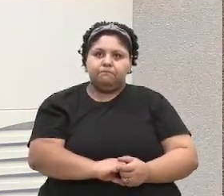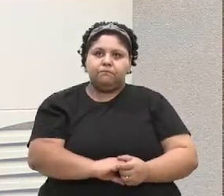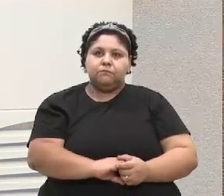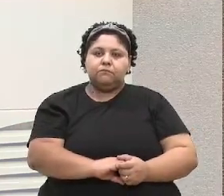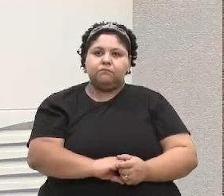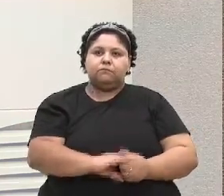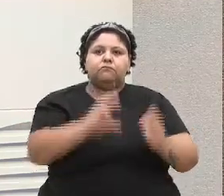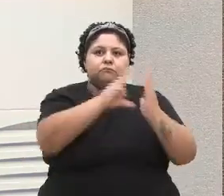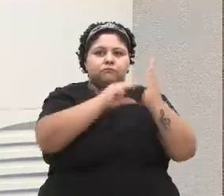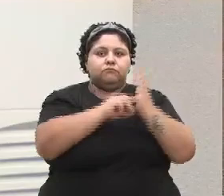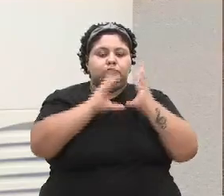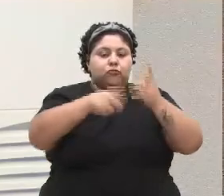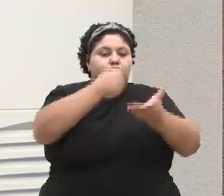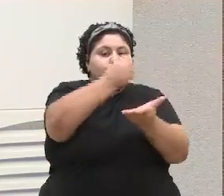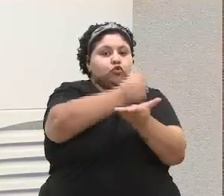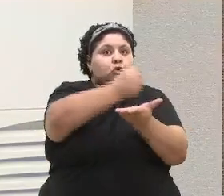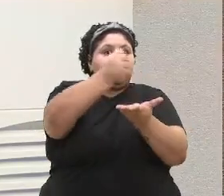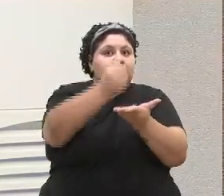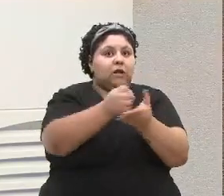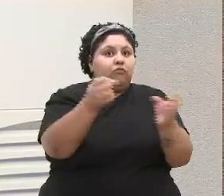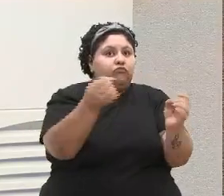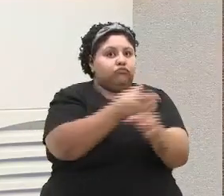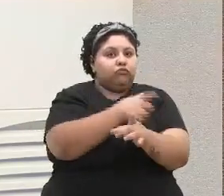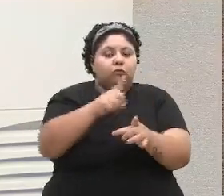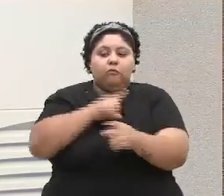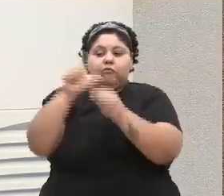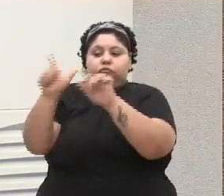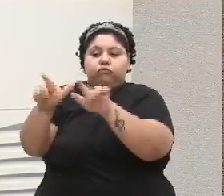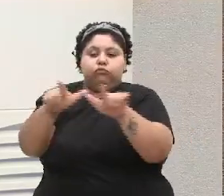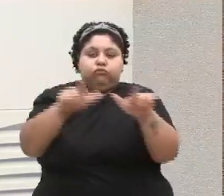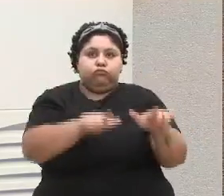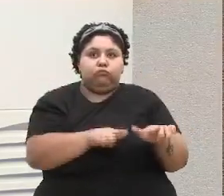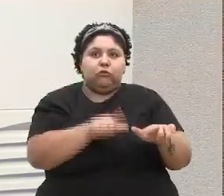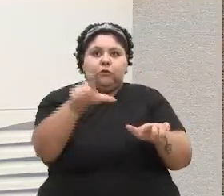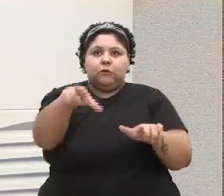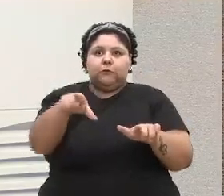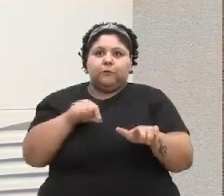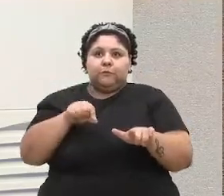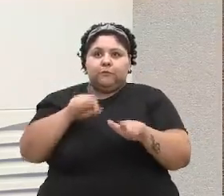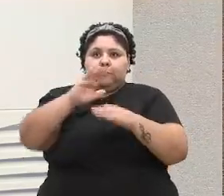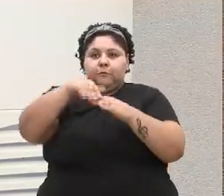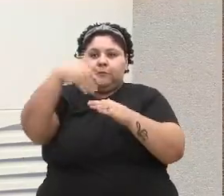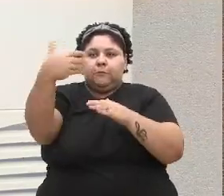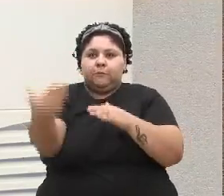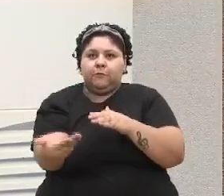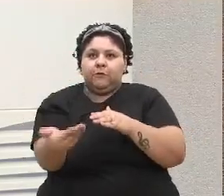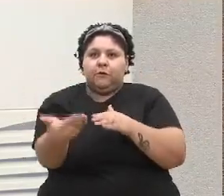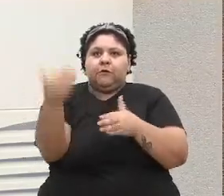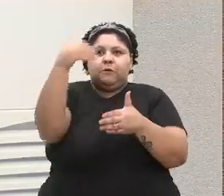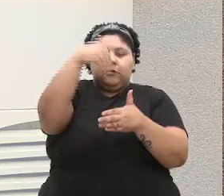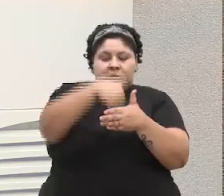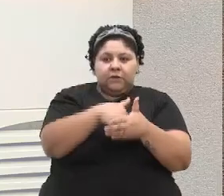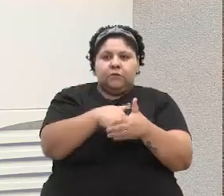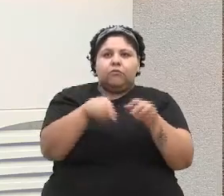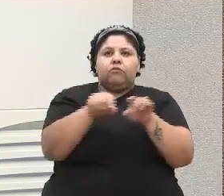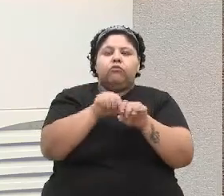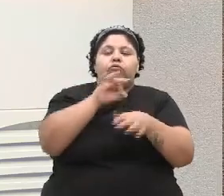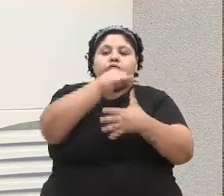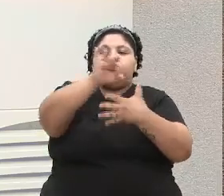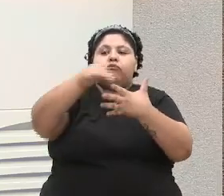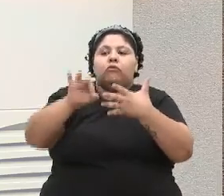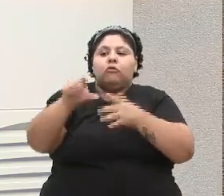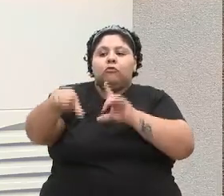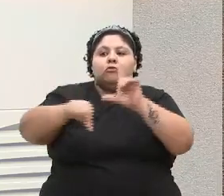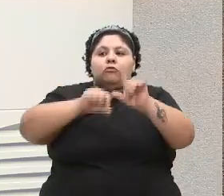todos os contratos vigentes. Existem espaços disponíveis para alocação na área interna, saguão do aeroporto? Qual o critério de seleção adotado